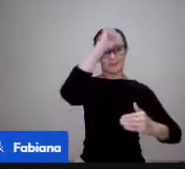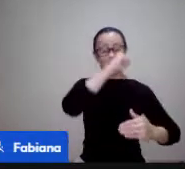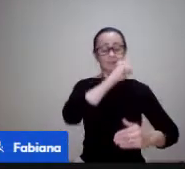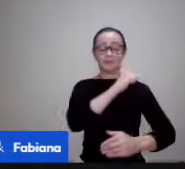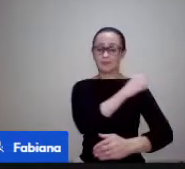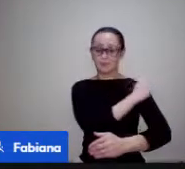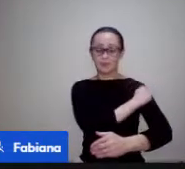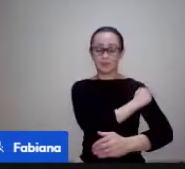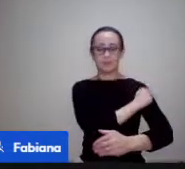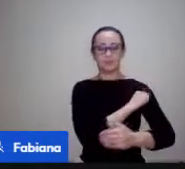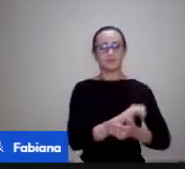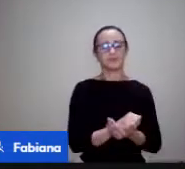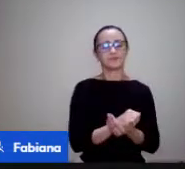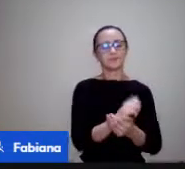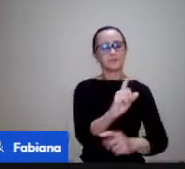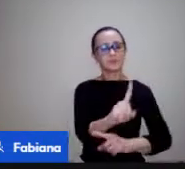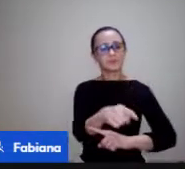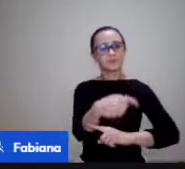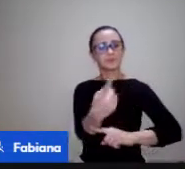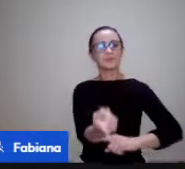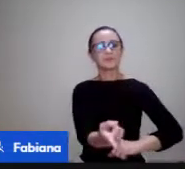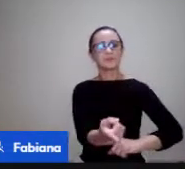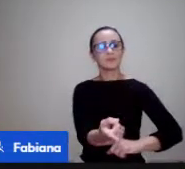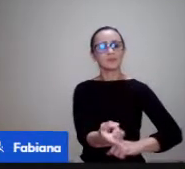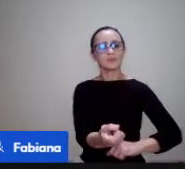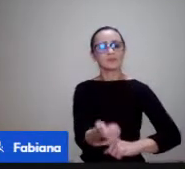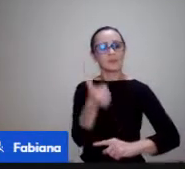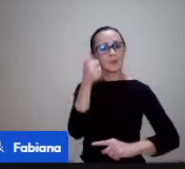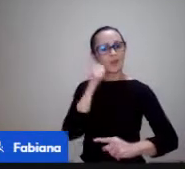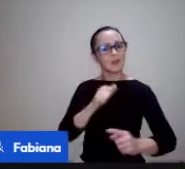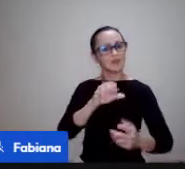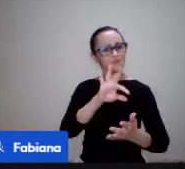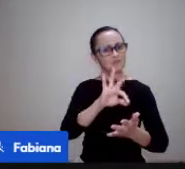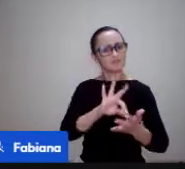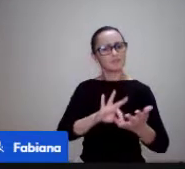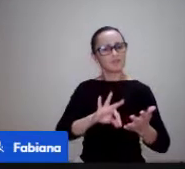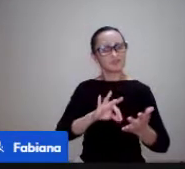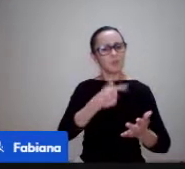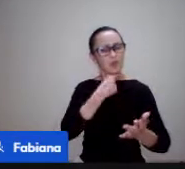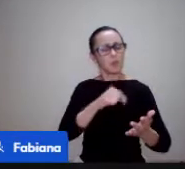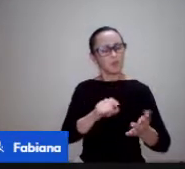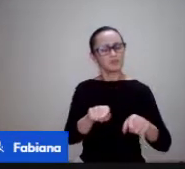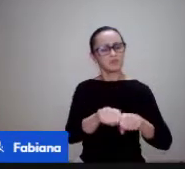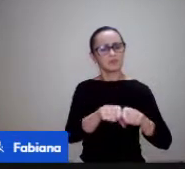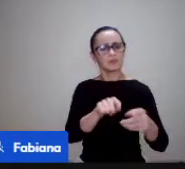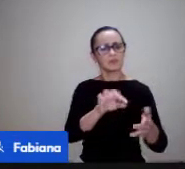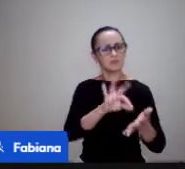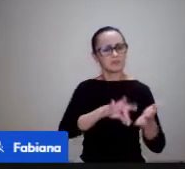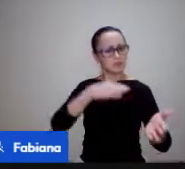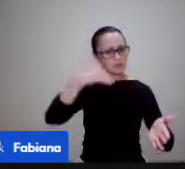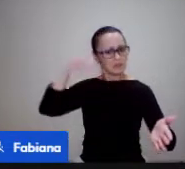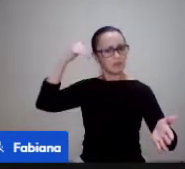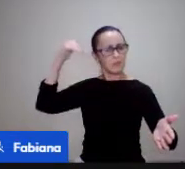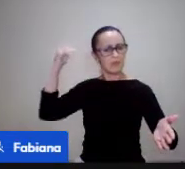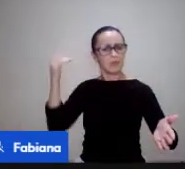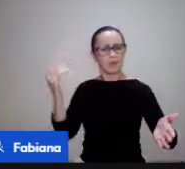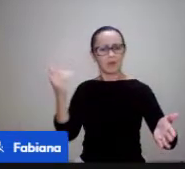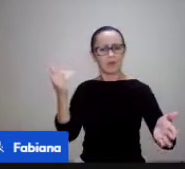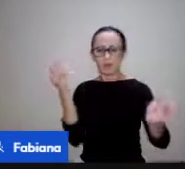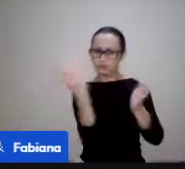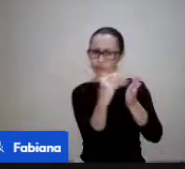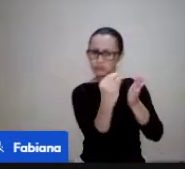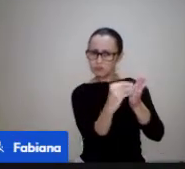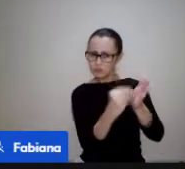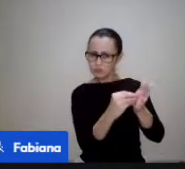pode passar, a autora continua, os autores, porque são vários autores que dialogam nesse texto que nós trouxemos